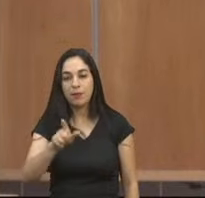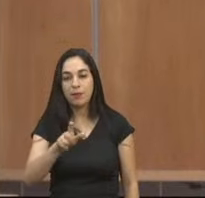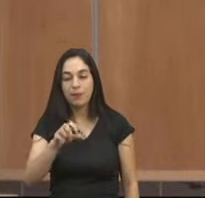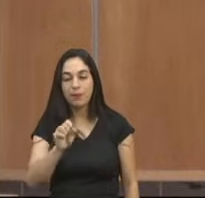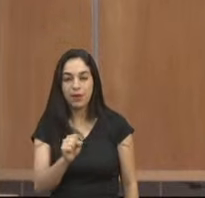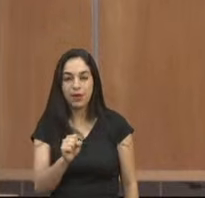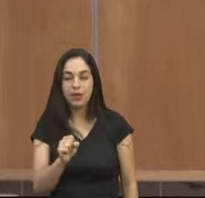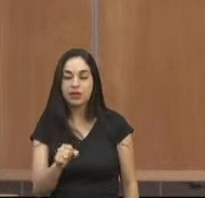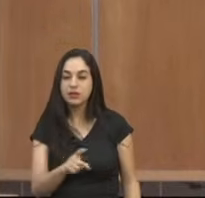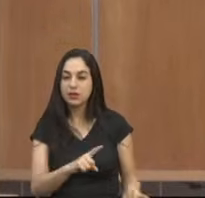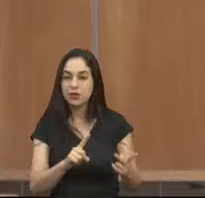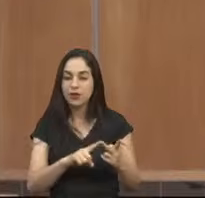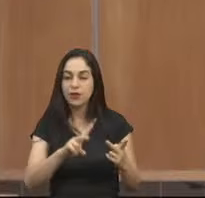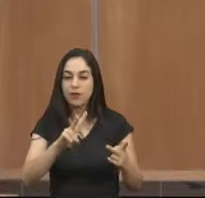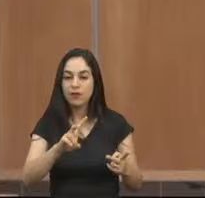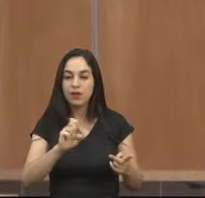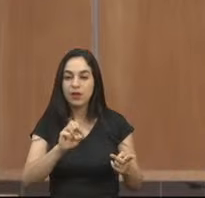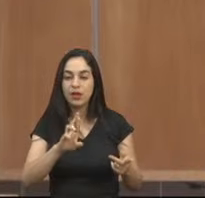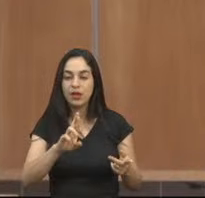Veranejal.